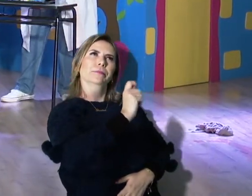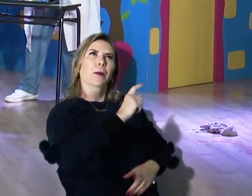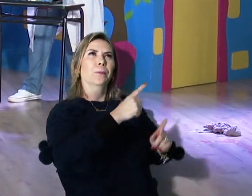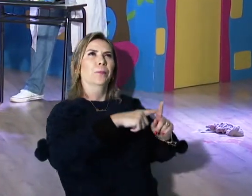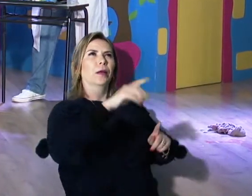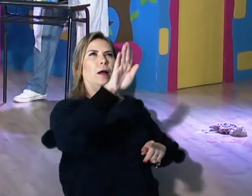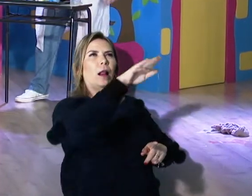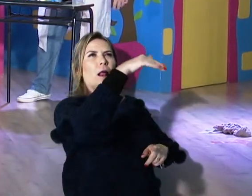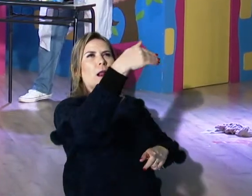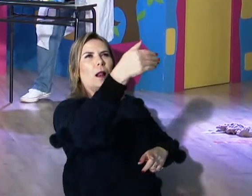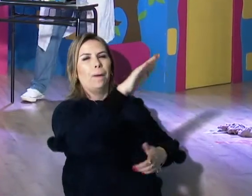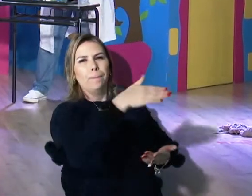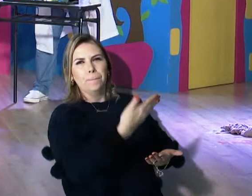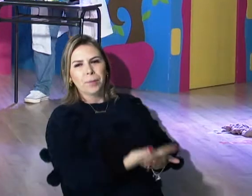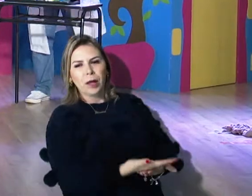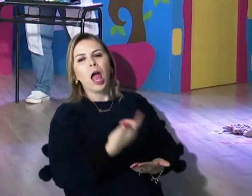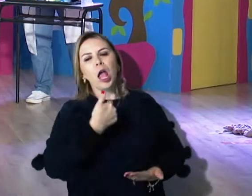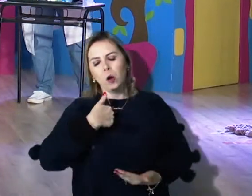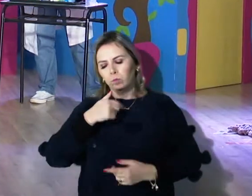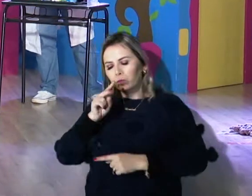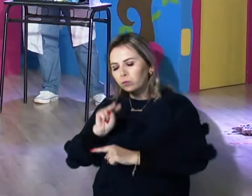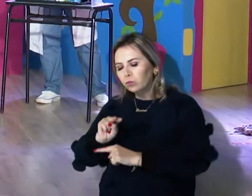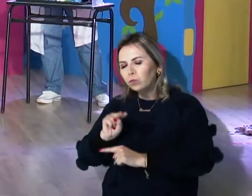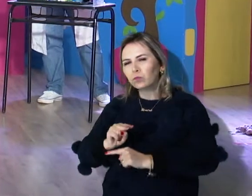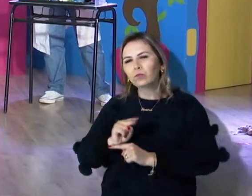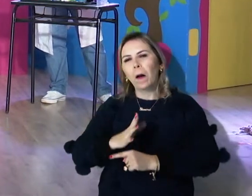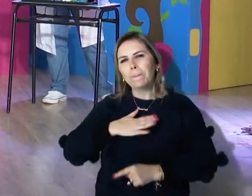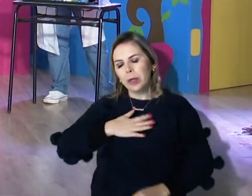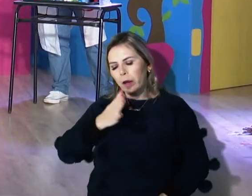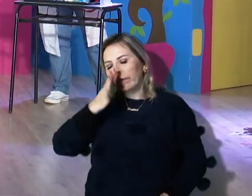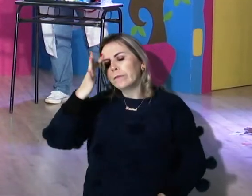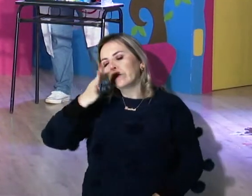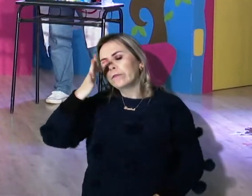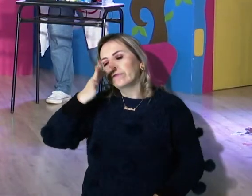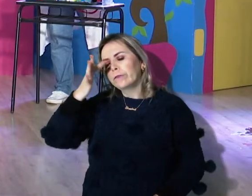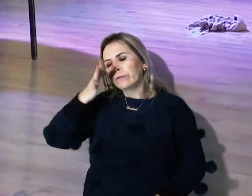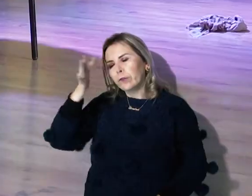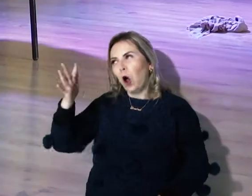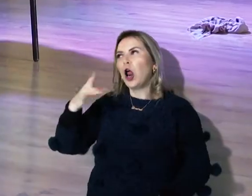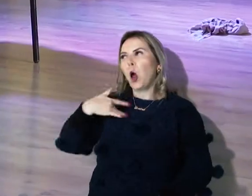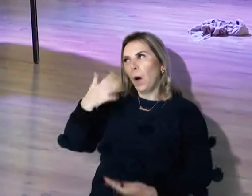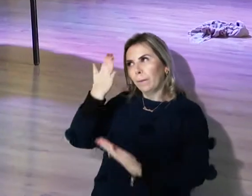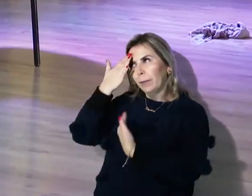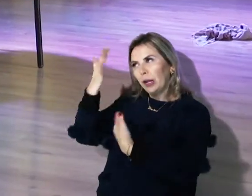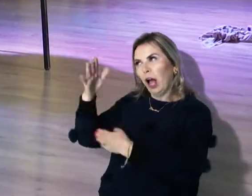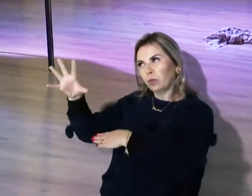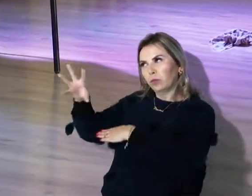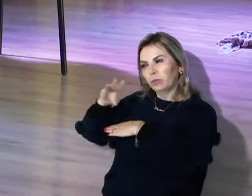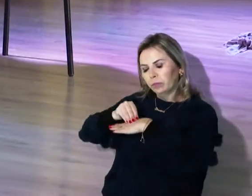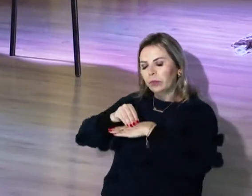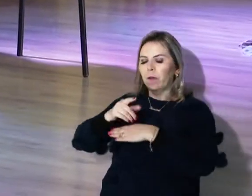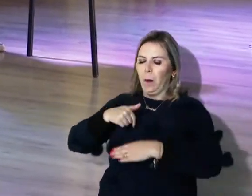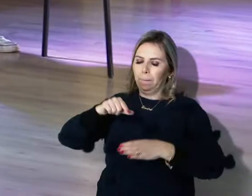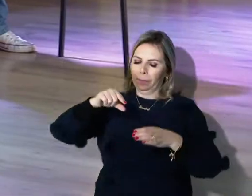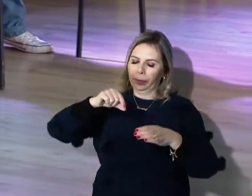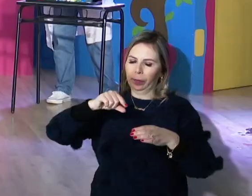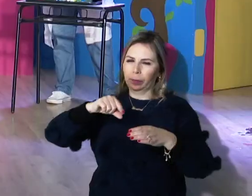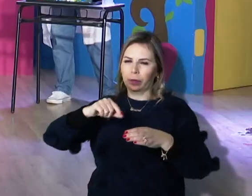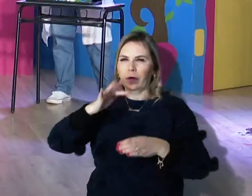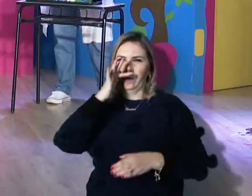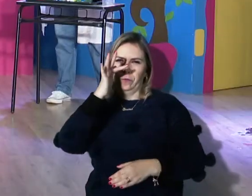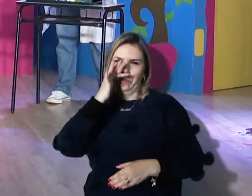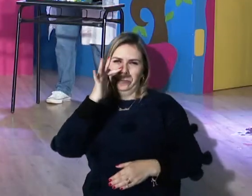caiu. Tá certo. E eu vou cuidar da minha plantinha. Pode deixar, né? Que eu vou fazer conforme você me ensinou.